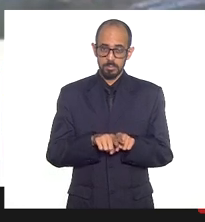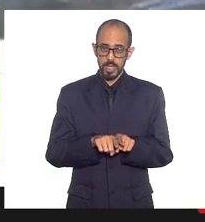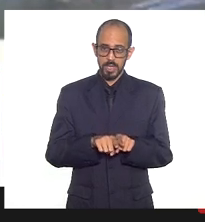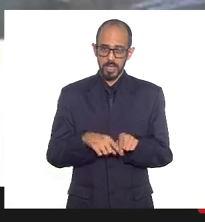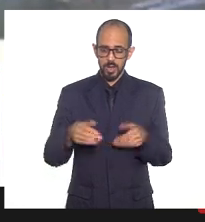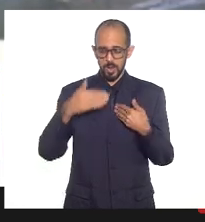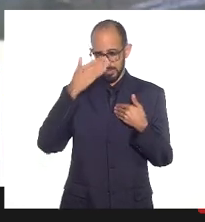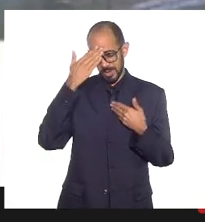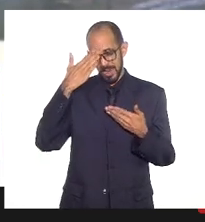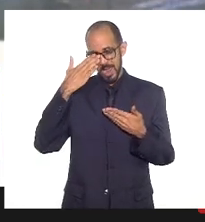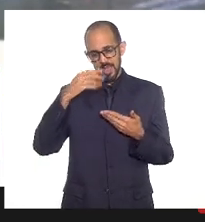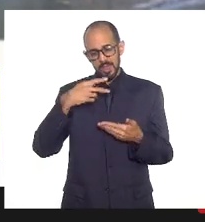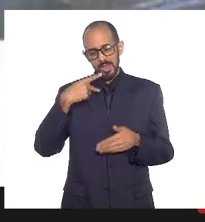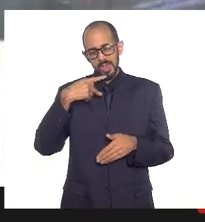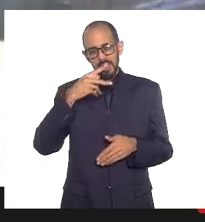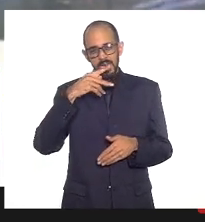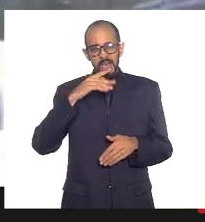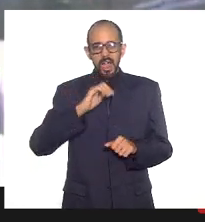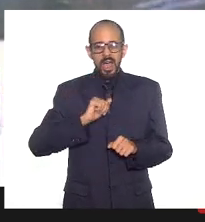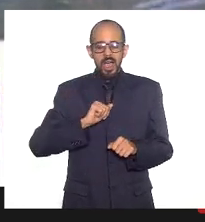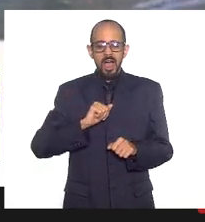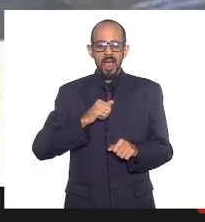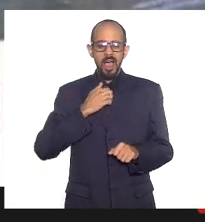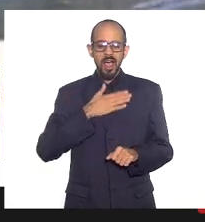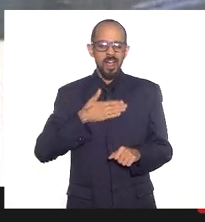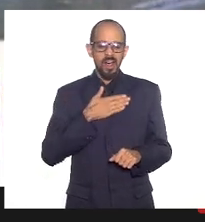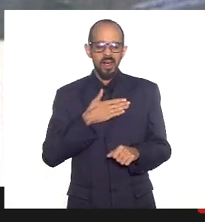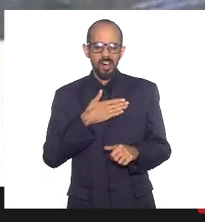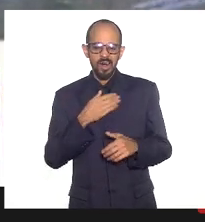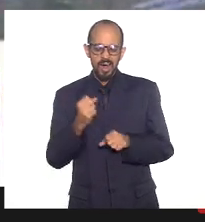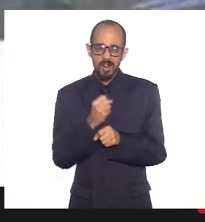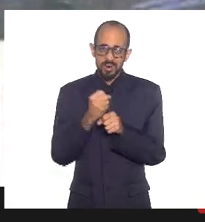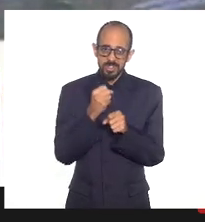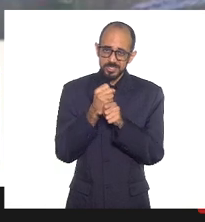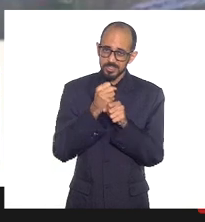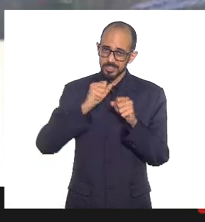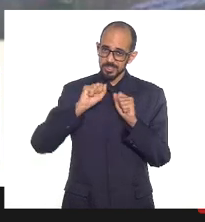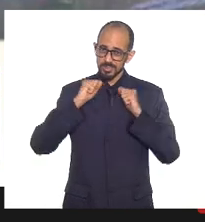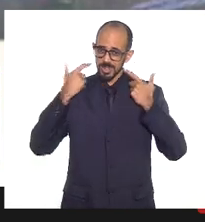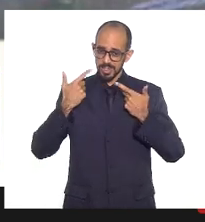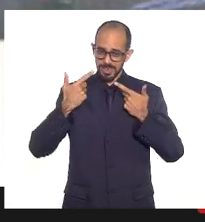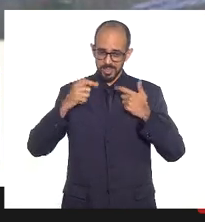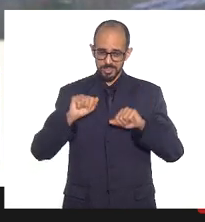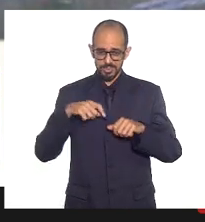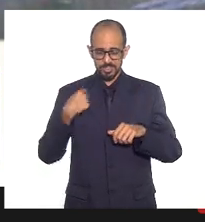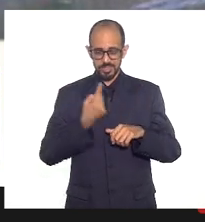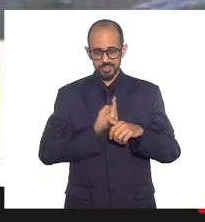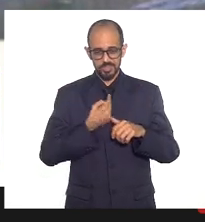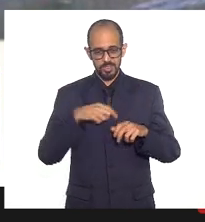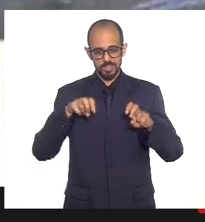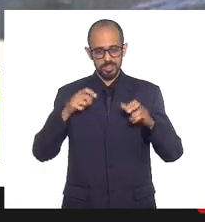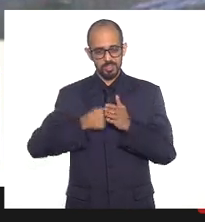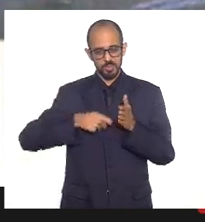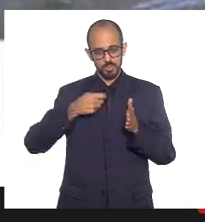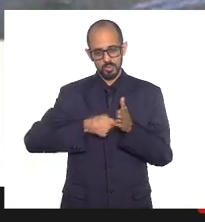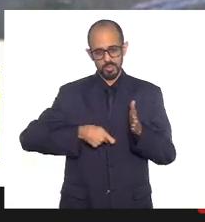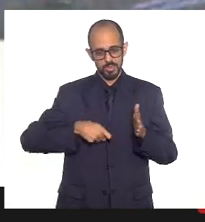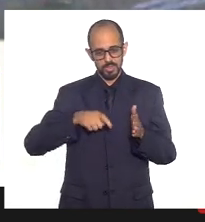camaradagem, né, na construção cotidiana da Alerj, das nossas pautas. Acho que